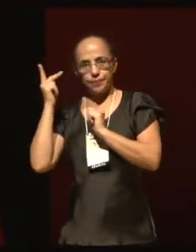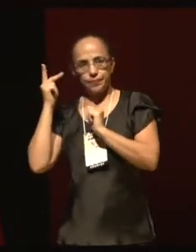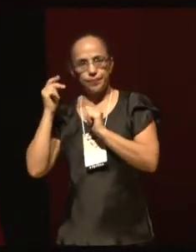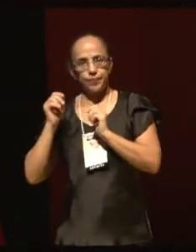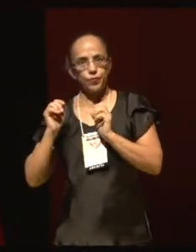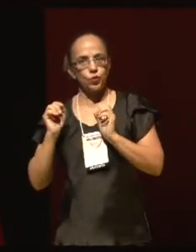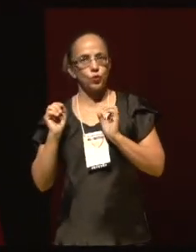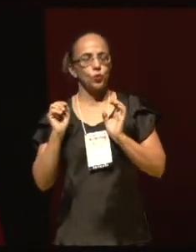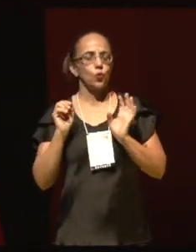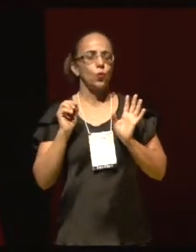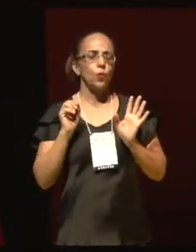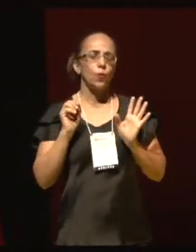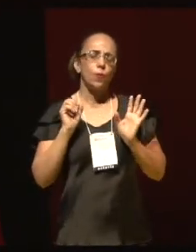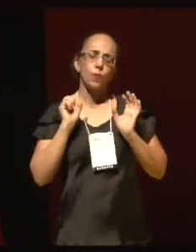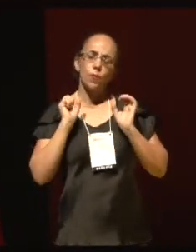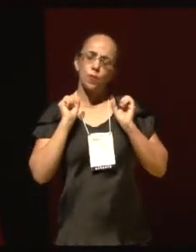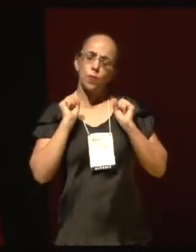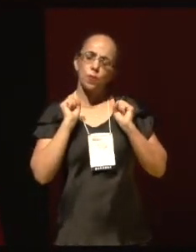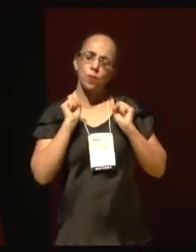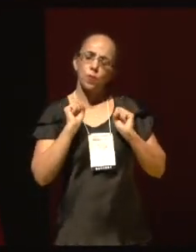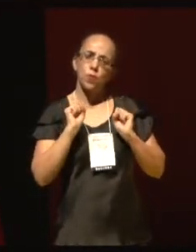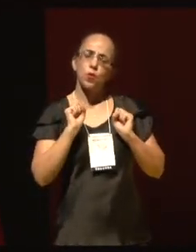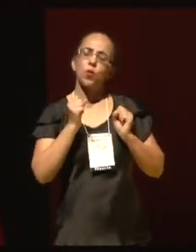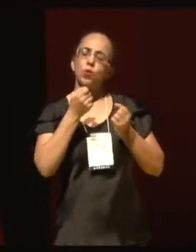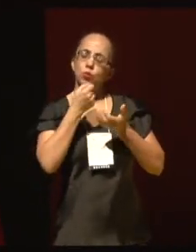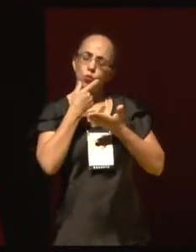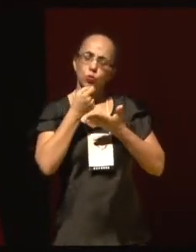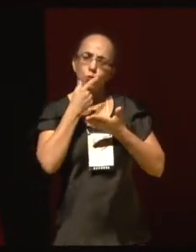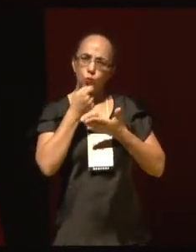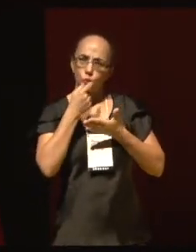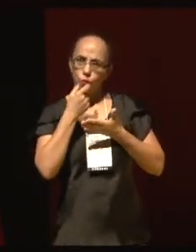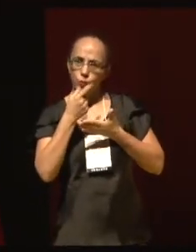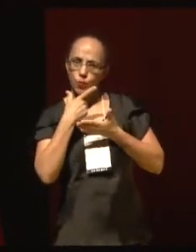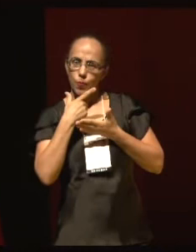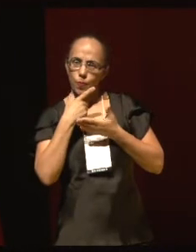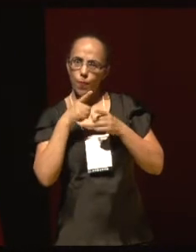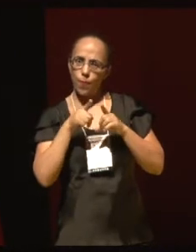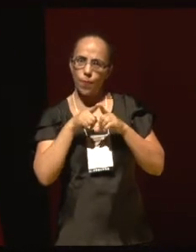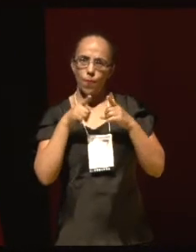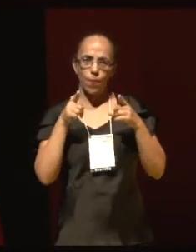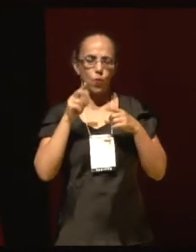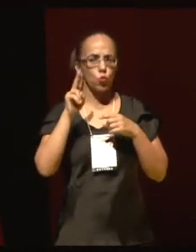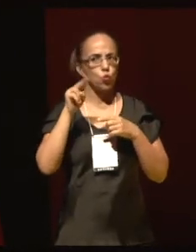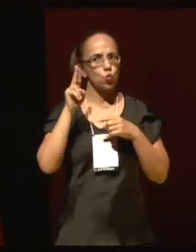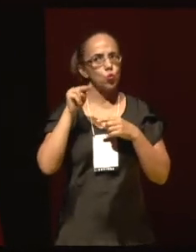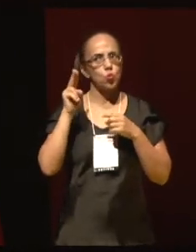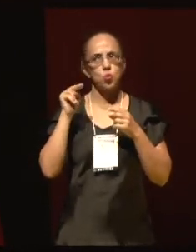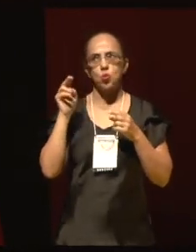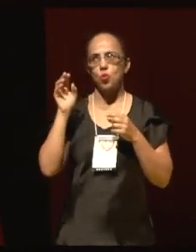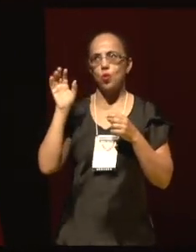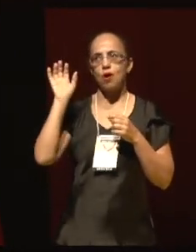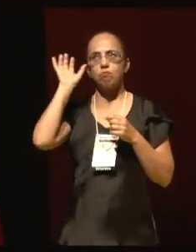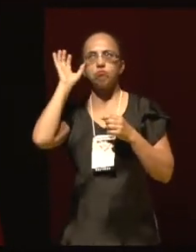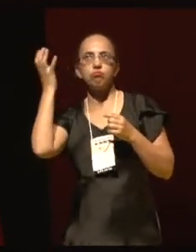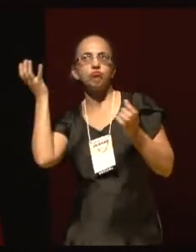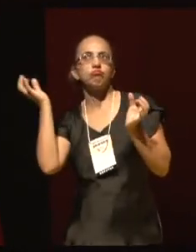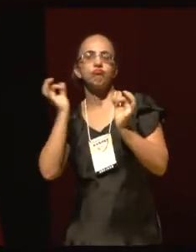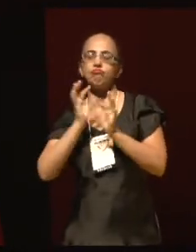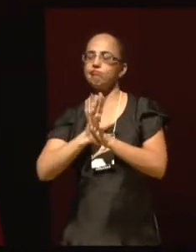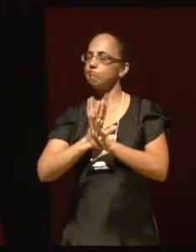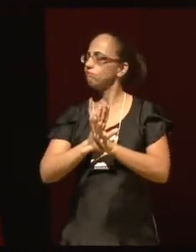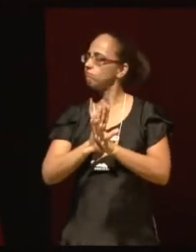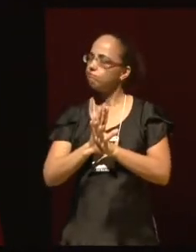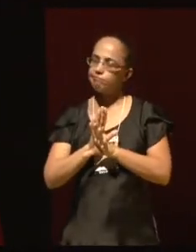pode tomar medicação, mas essa medicação nunca vai solucionar o TDAH. Significa que sempre vai ser